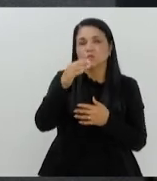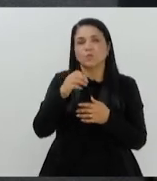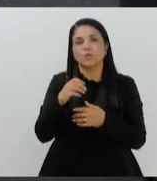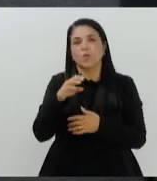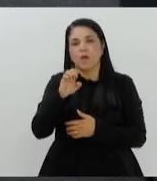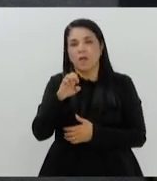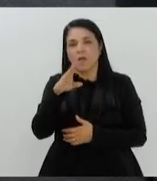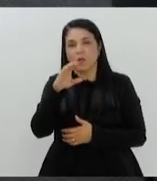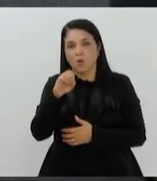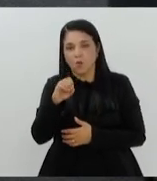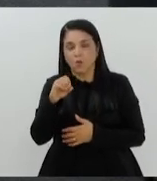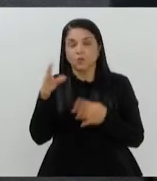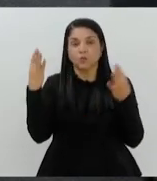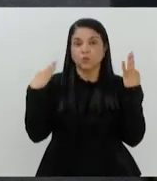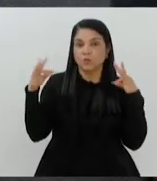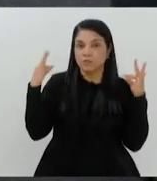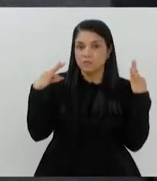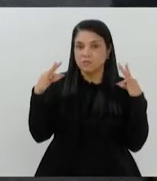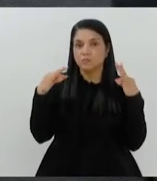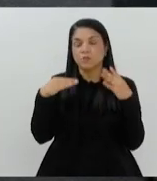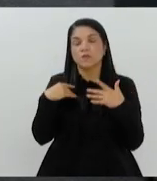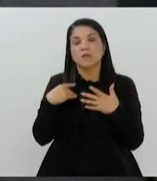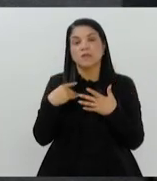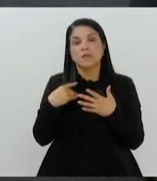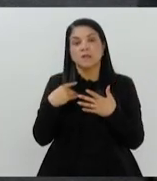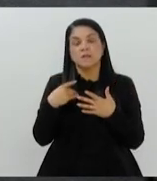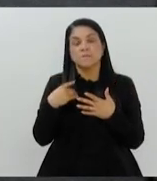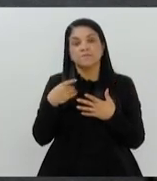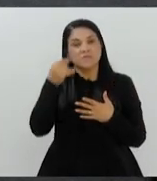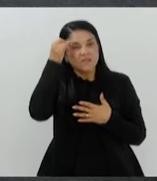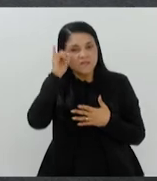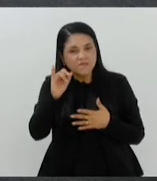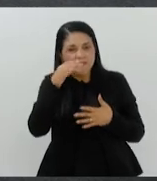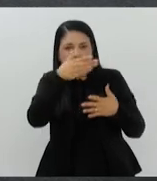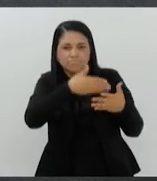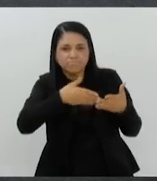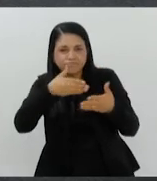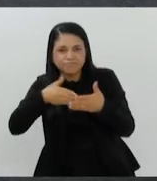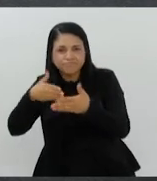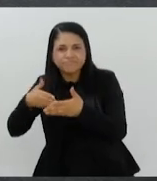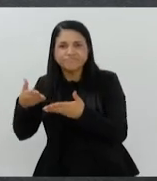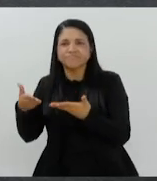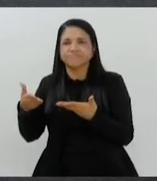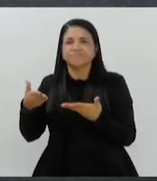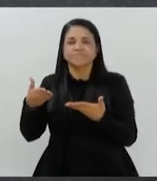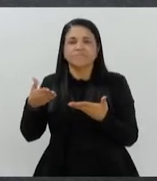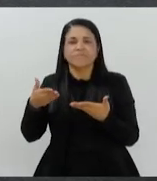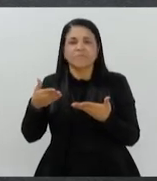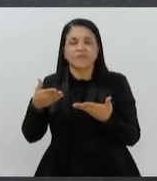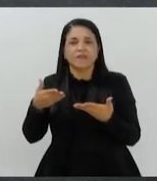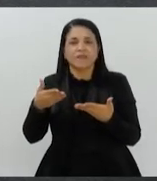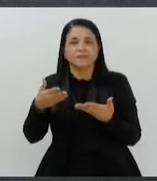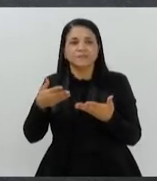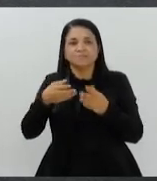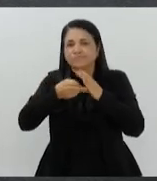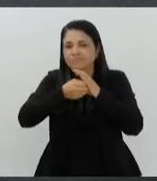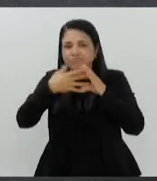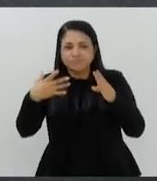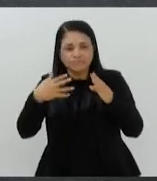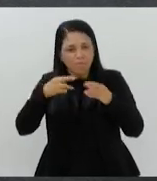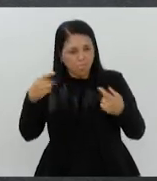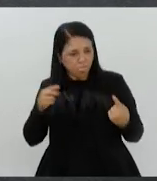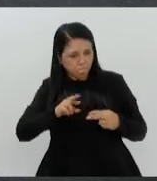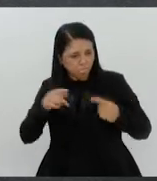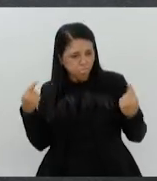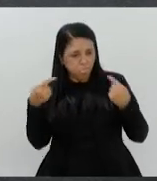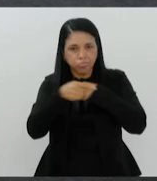e impedir que intervenções descabidas venham a descaracterizá-lo, a